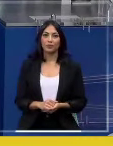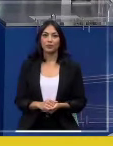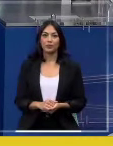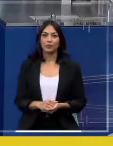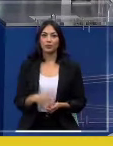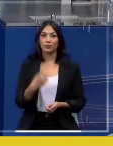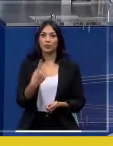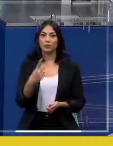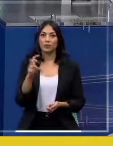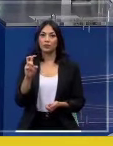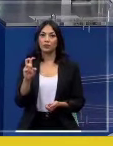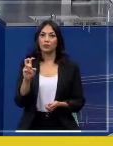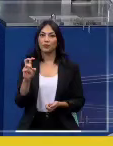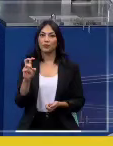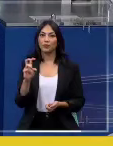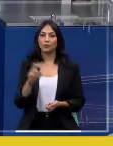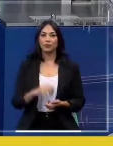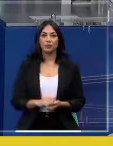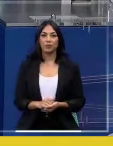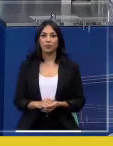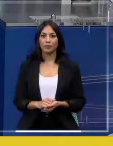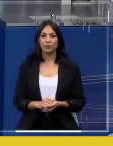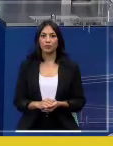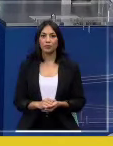número 15